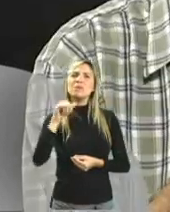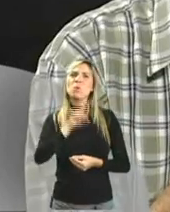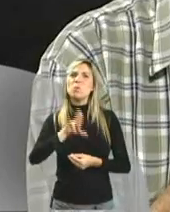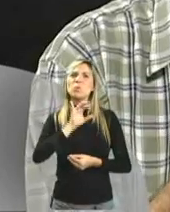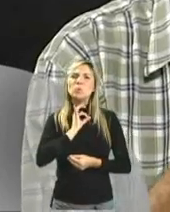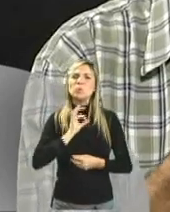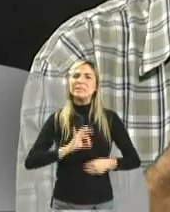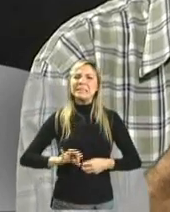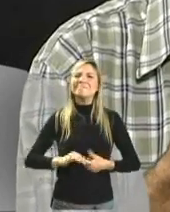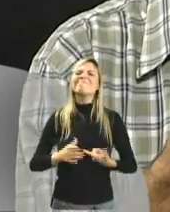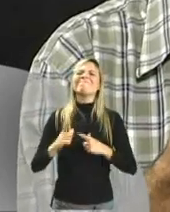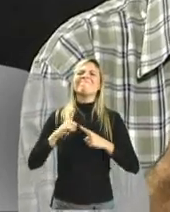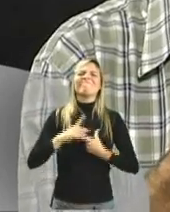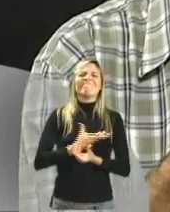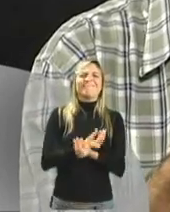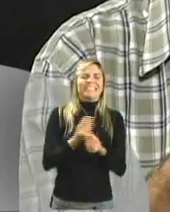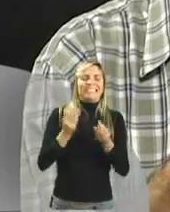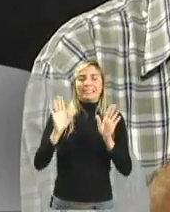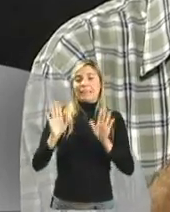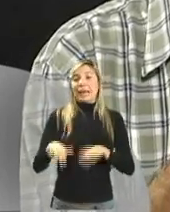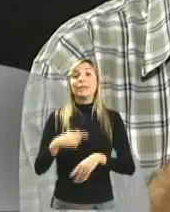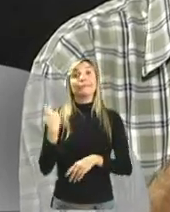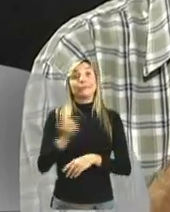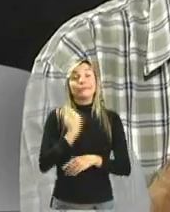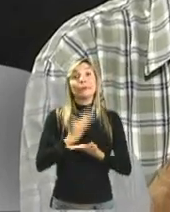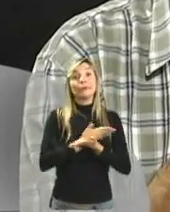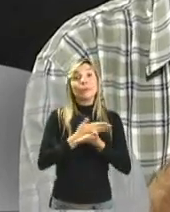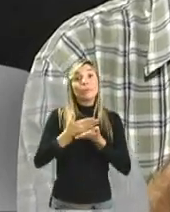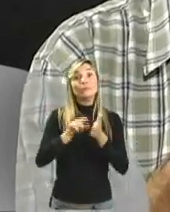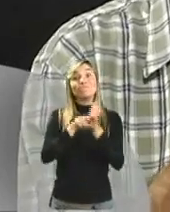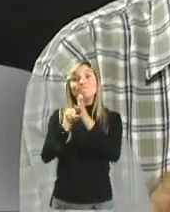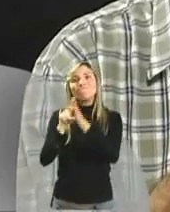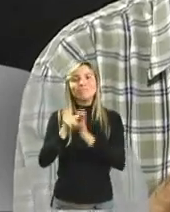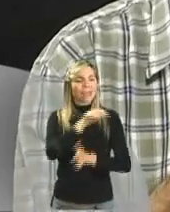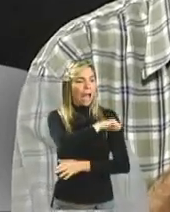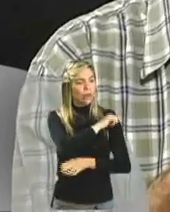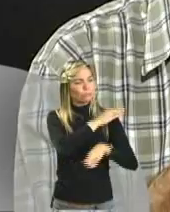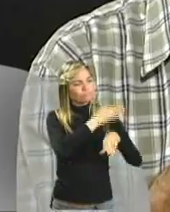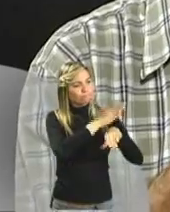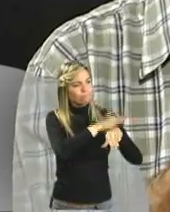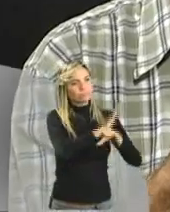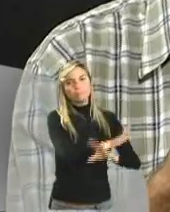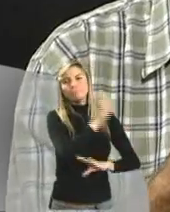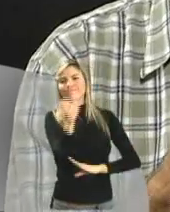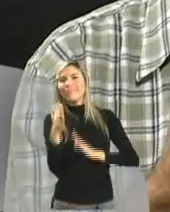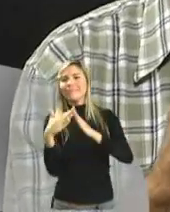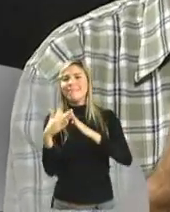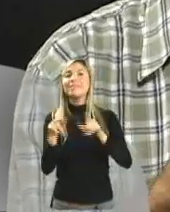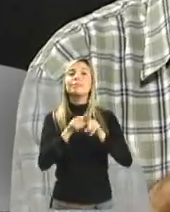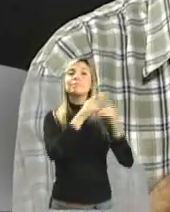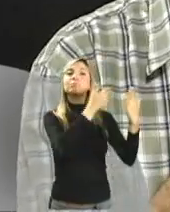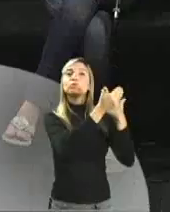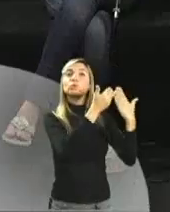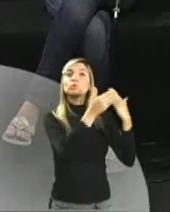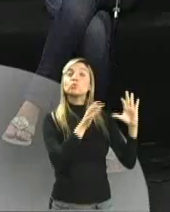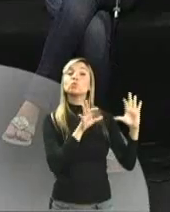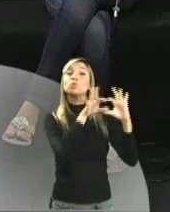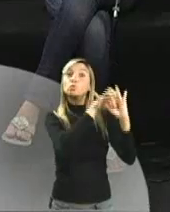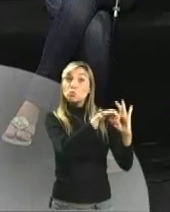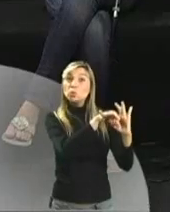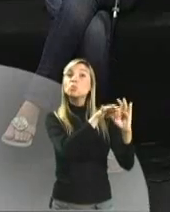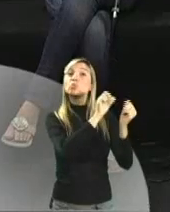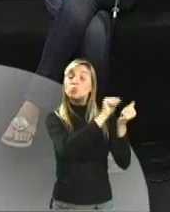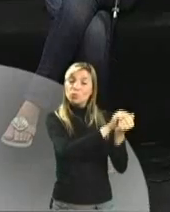acompanhar, uma equipe que pudesse fazer esses acompanhamentos em casa, né? Depois com a entrada da psicologia